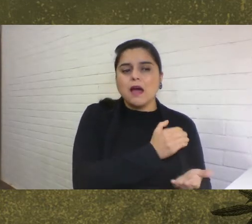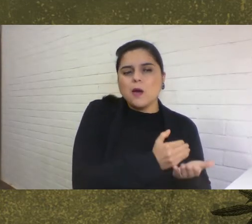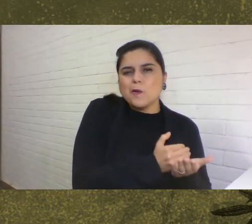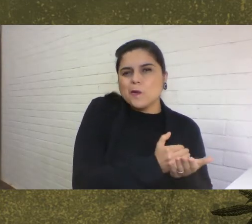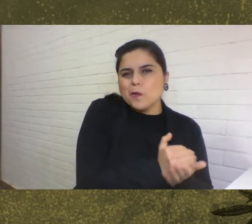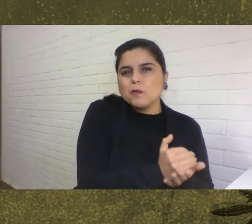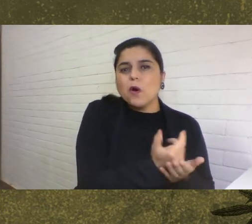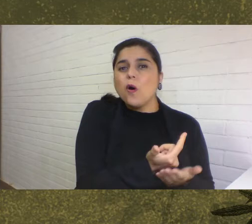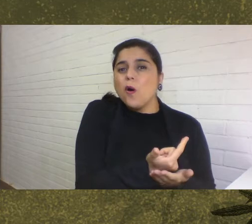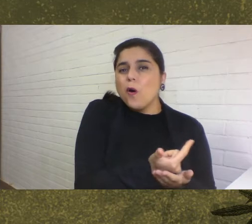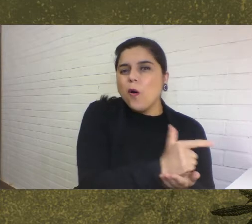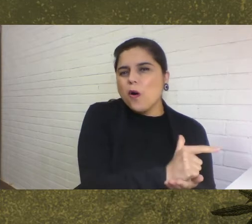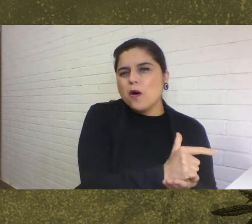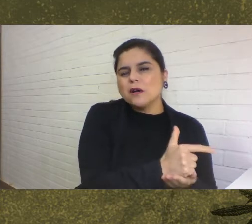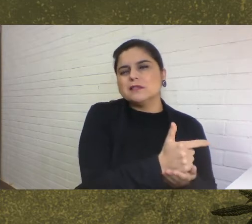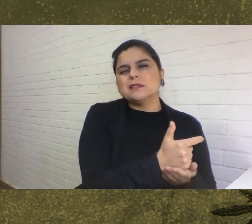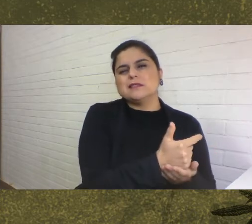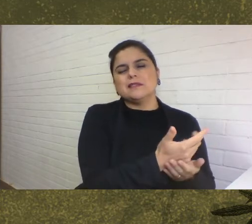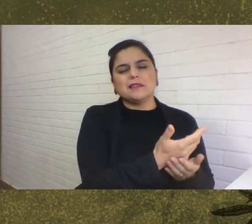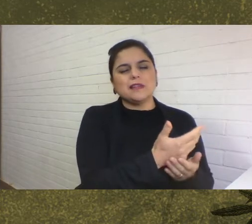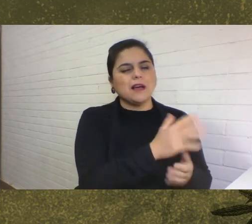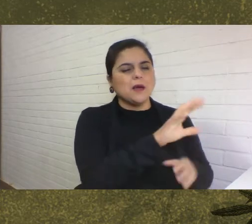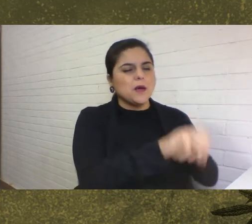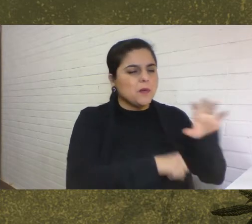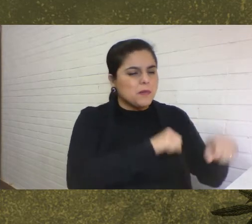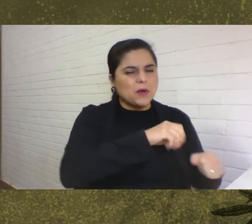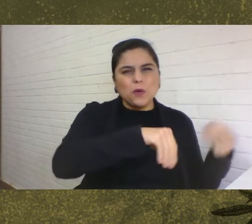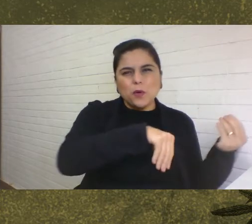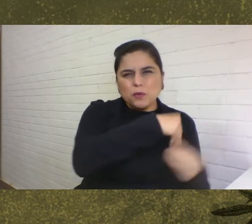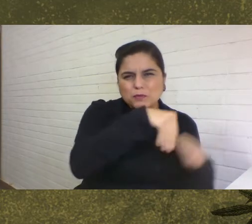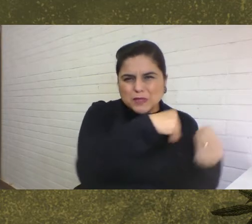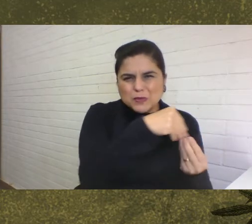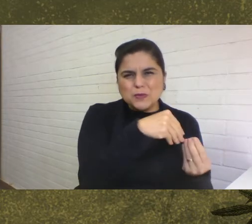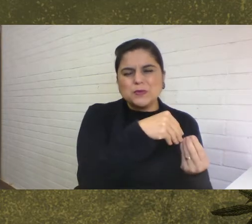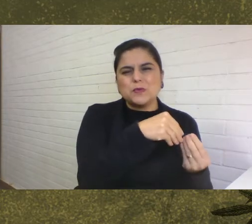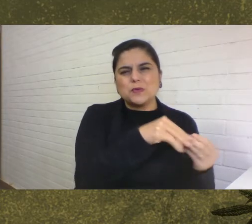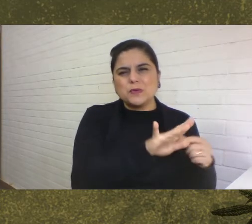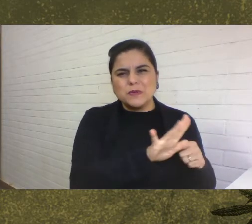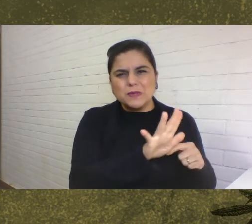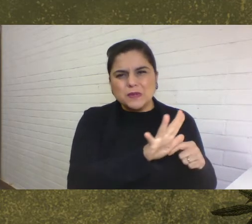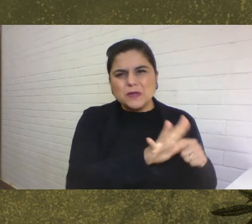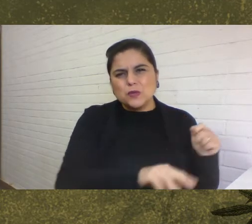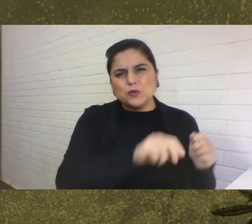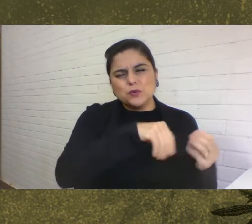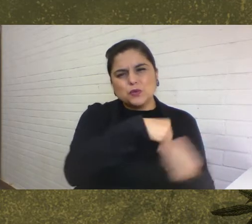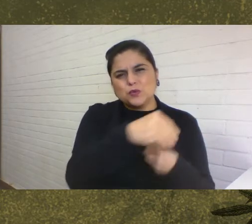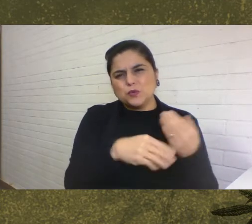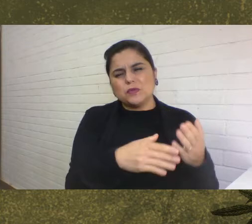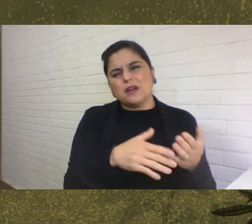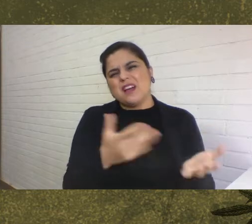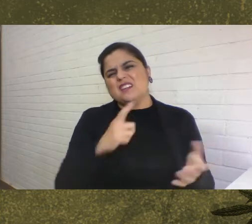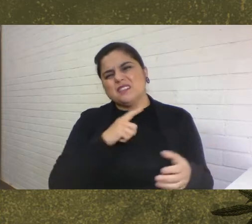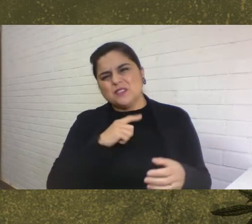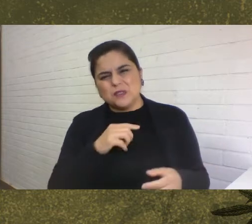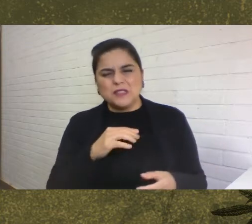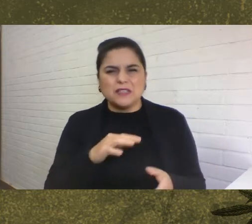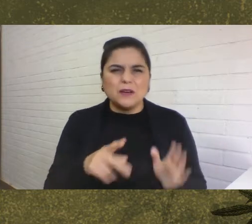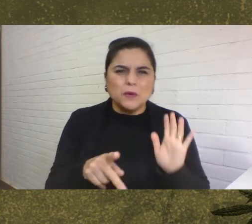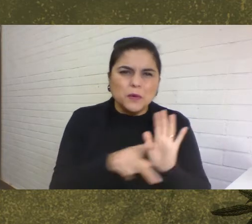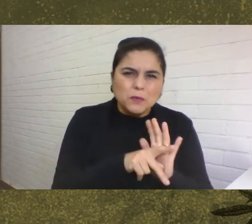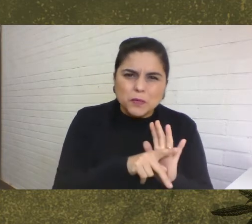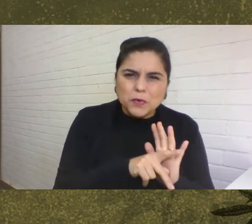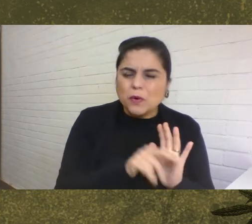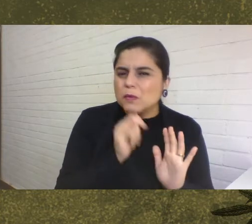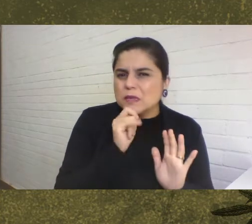outras. Portanto, subitamente nós tínhamos no mercado maconha com